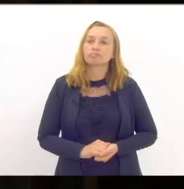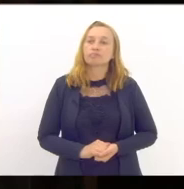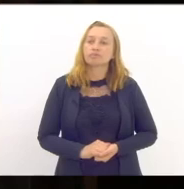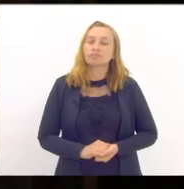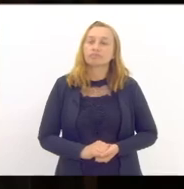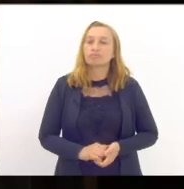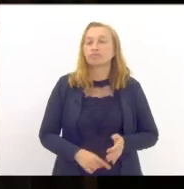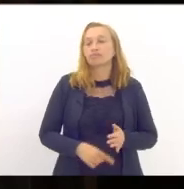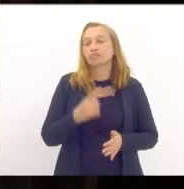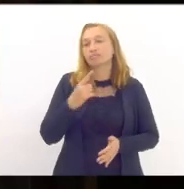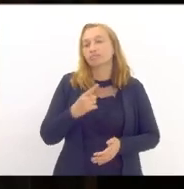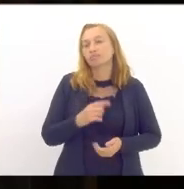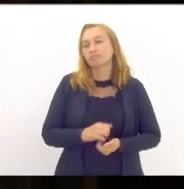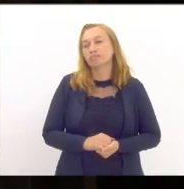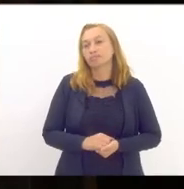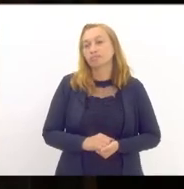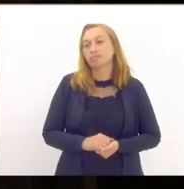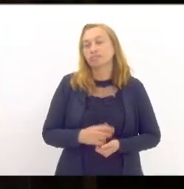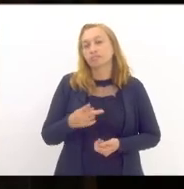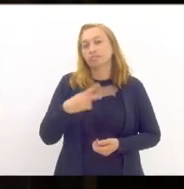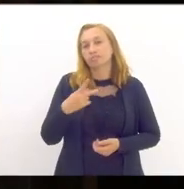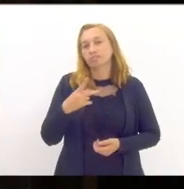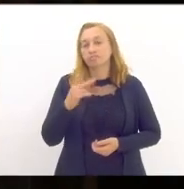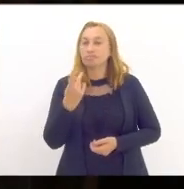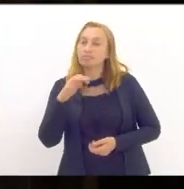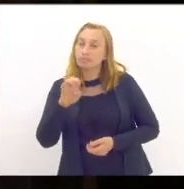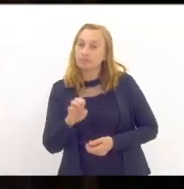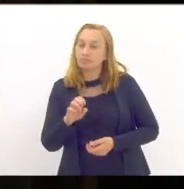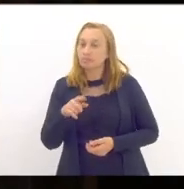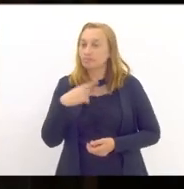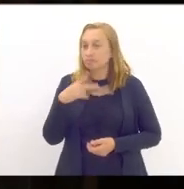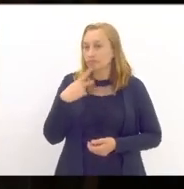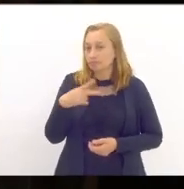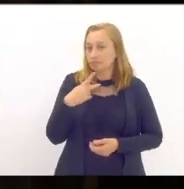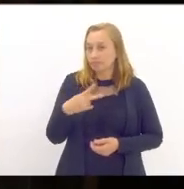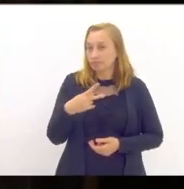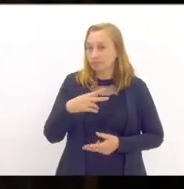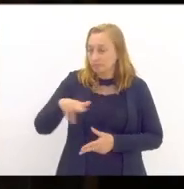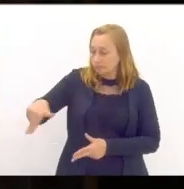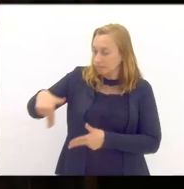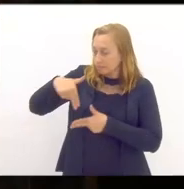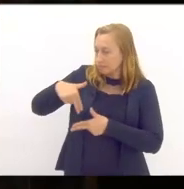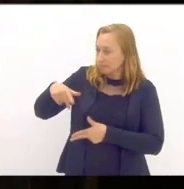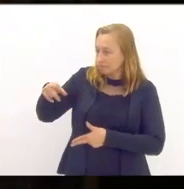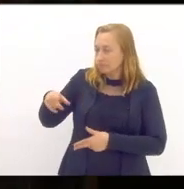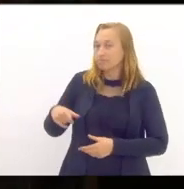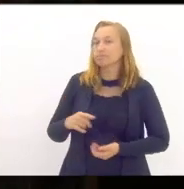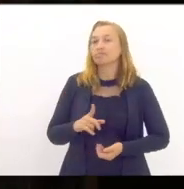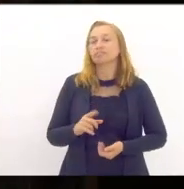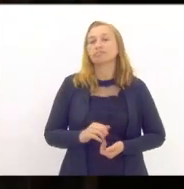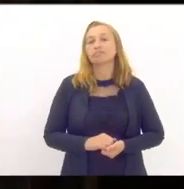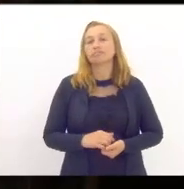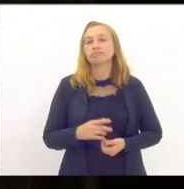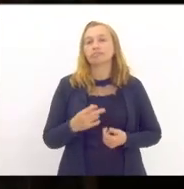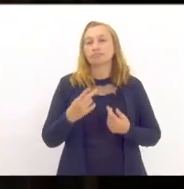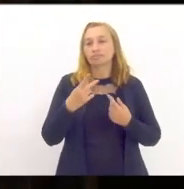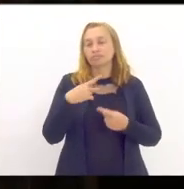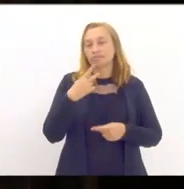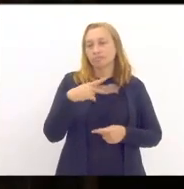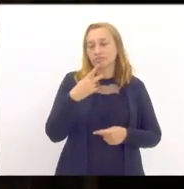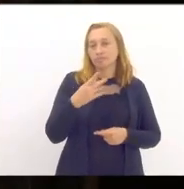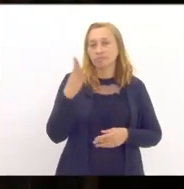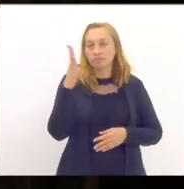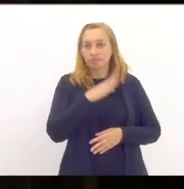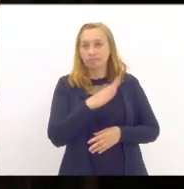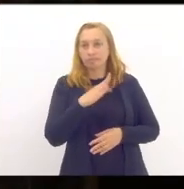Uma vez, sem citar o Eric, né, eu fiz um discurso ali da Câmara, criticando uma matéria que o Eric